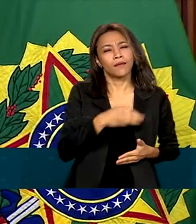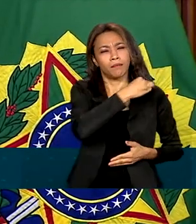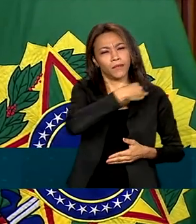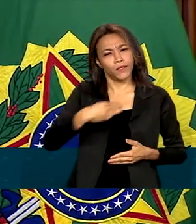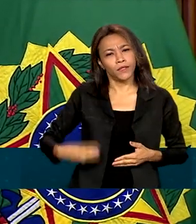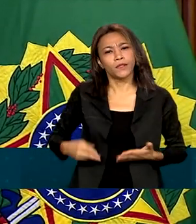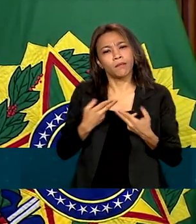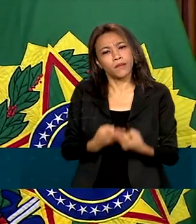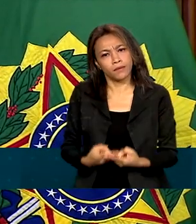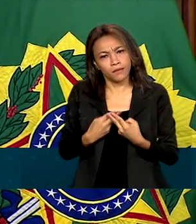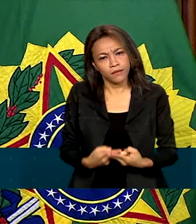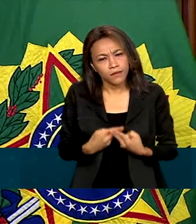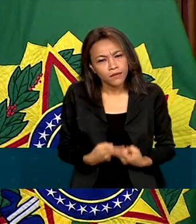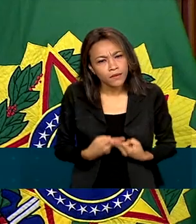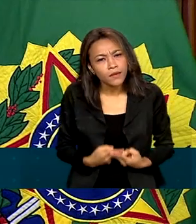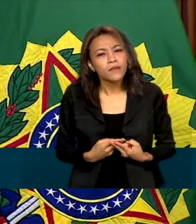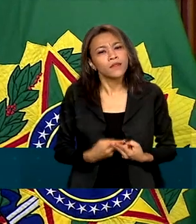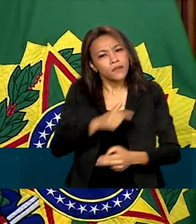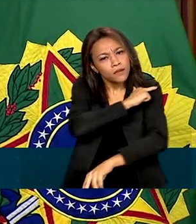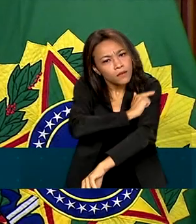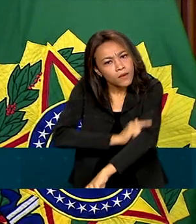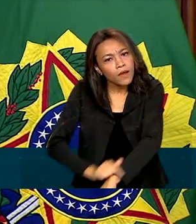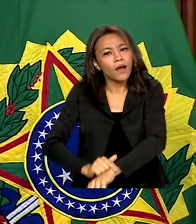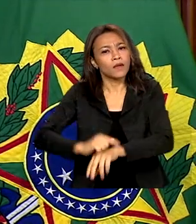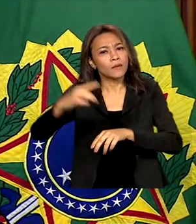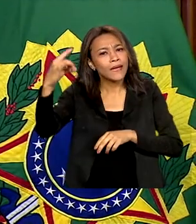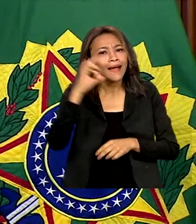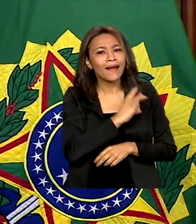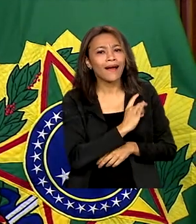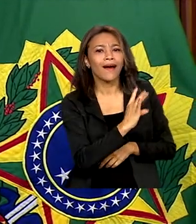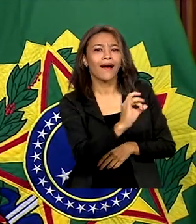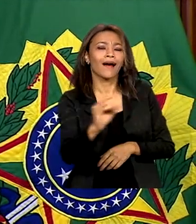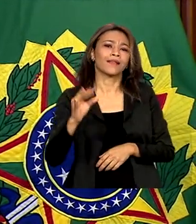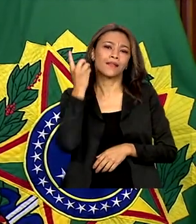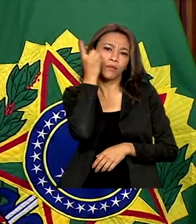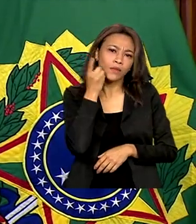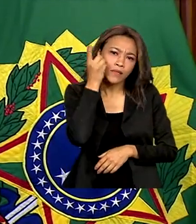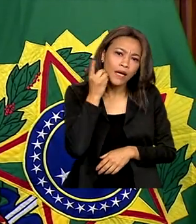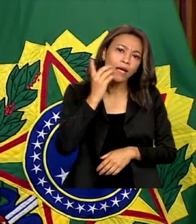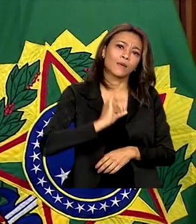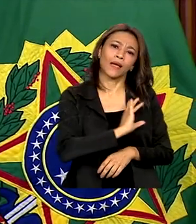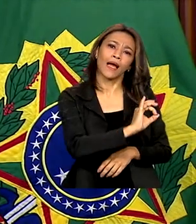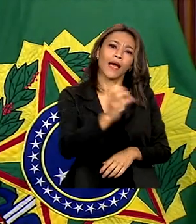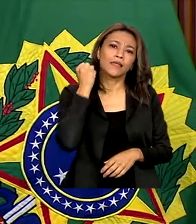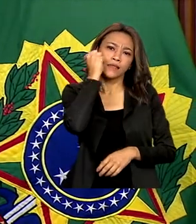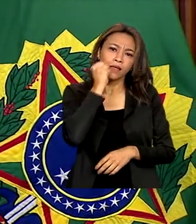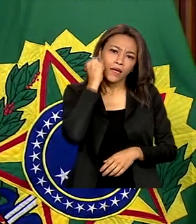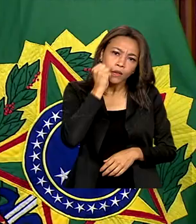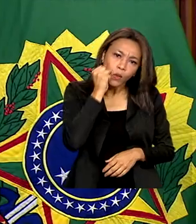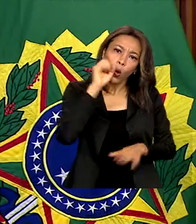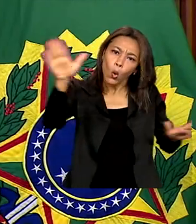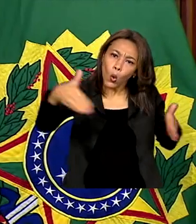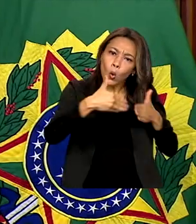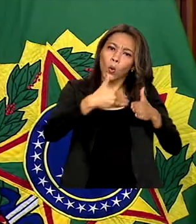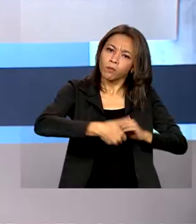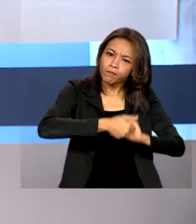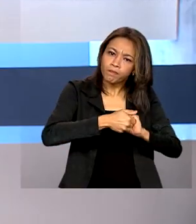de atender bem cada deputado, ou cada deputado, ou cada senador, ou cada senadora que o